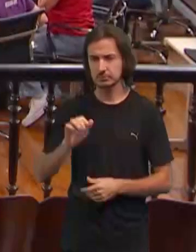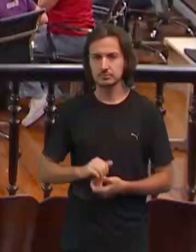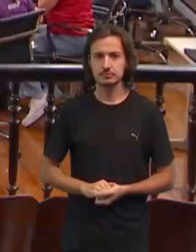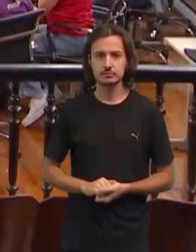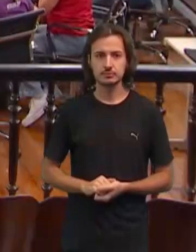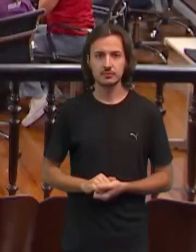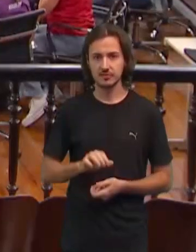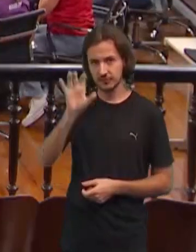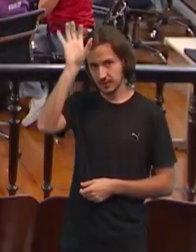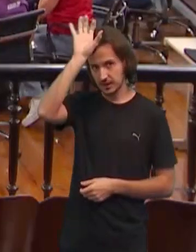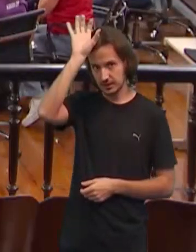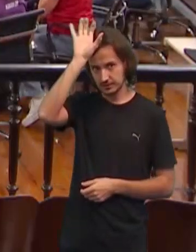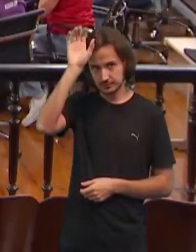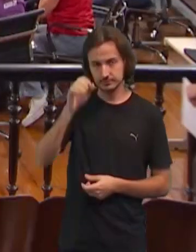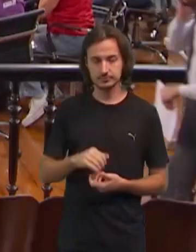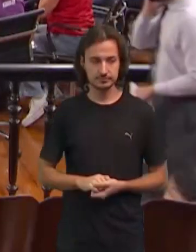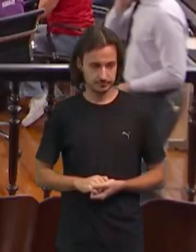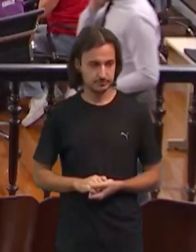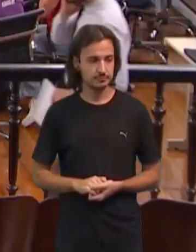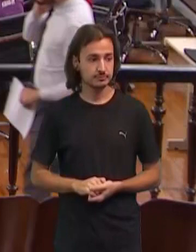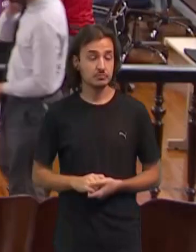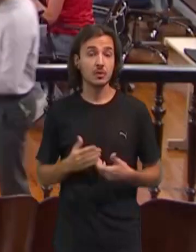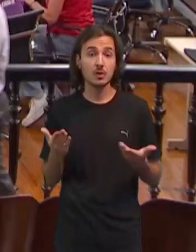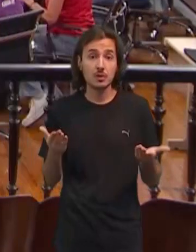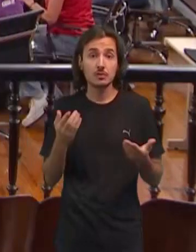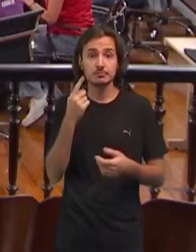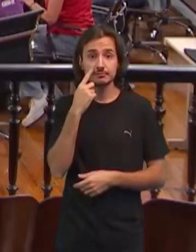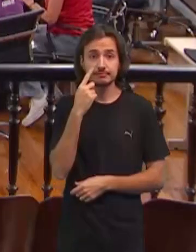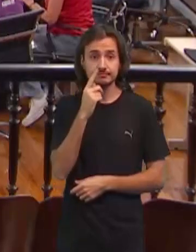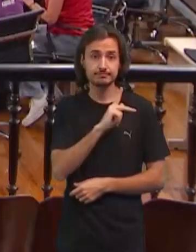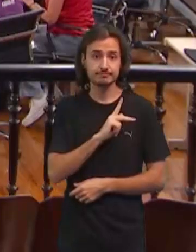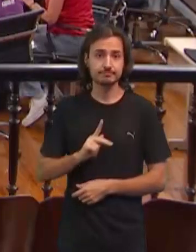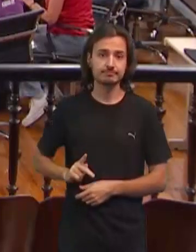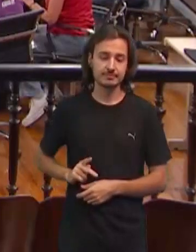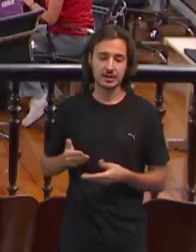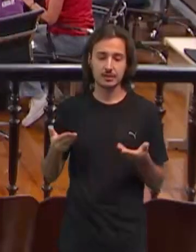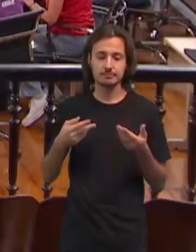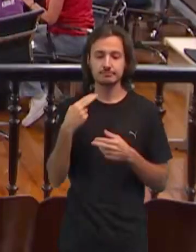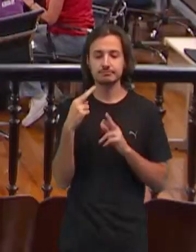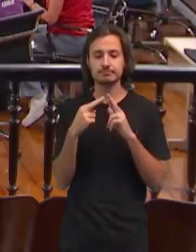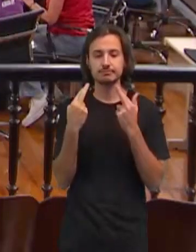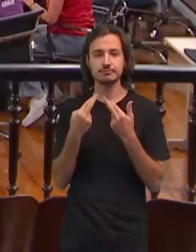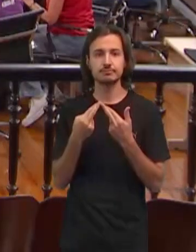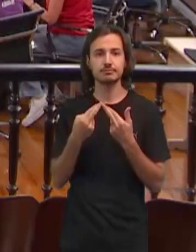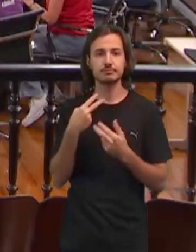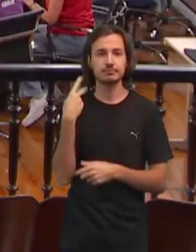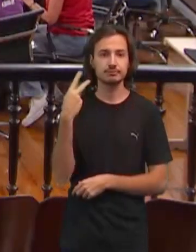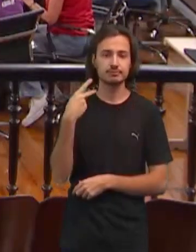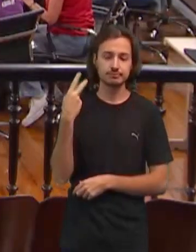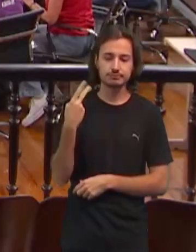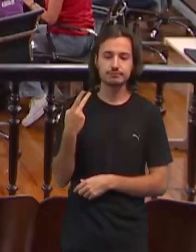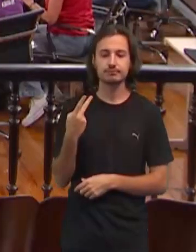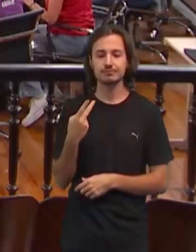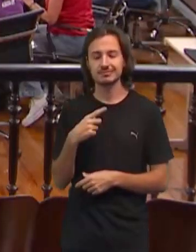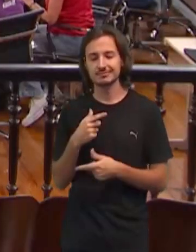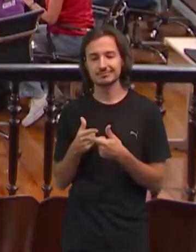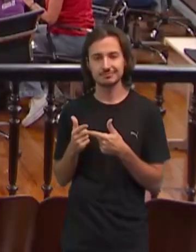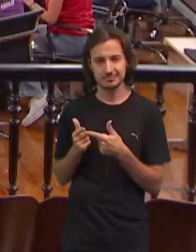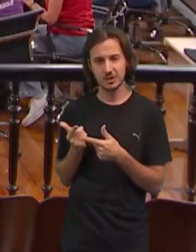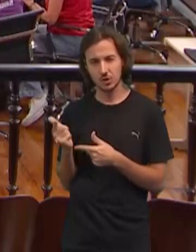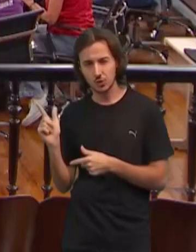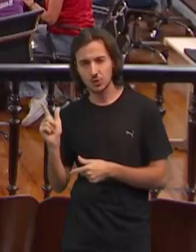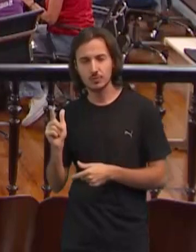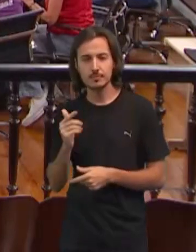de Oliveira. Senhor presidente, até porque está tendo reuniões com os vereadores e outra situação, gostaria de